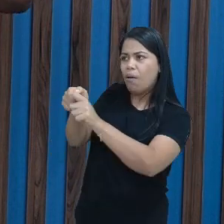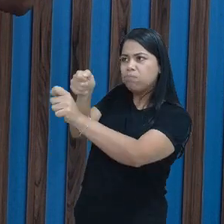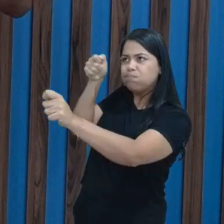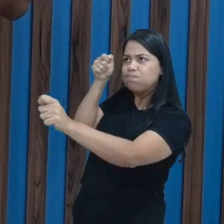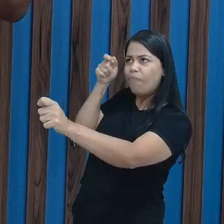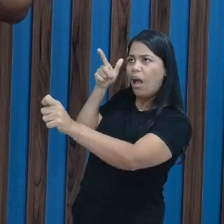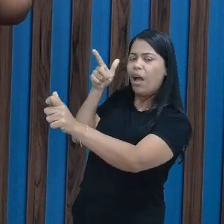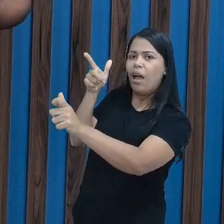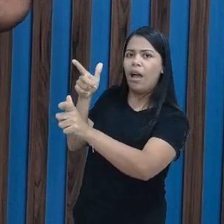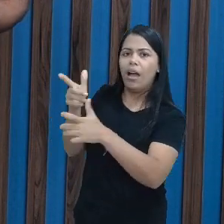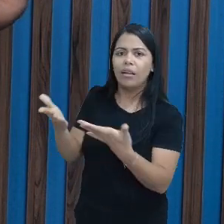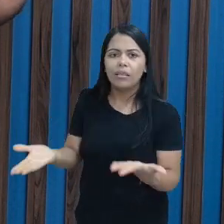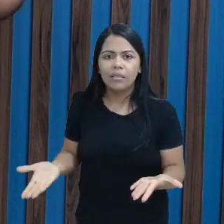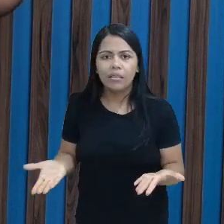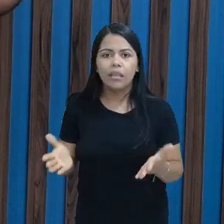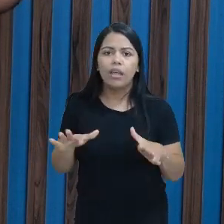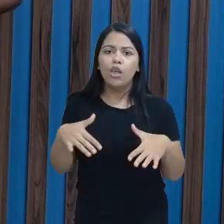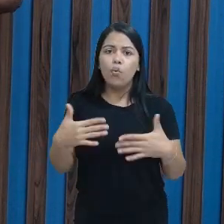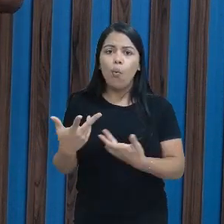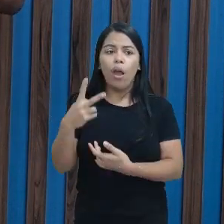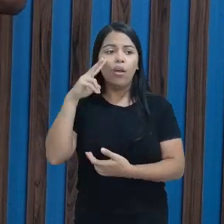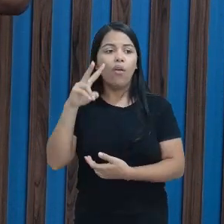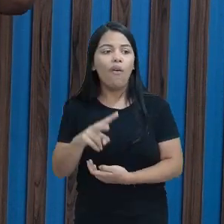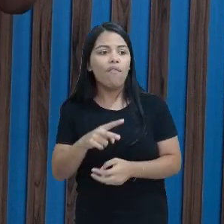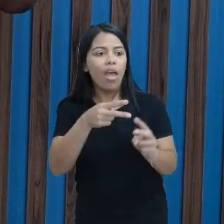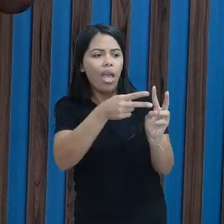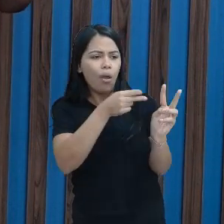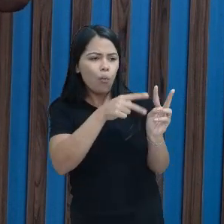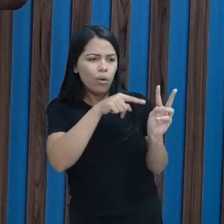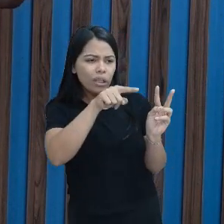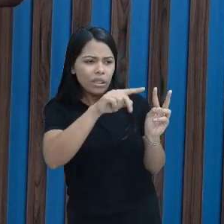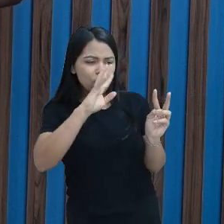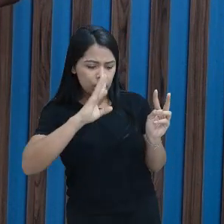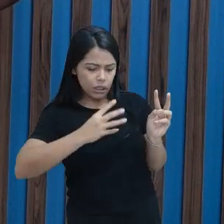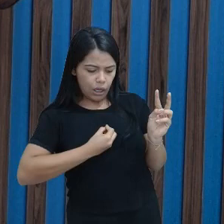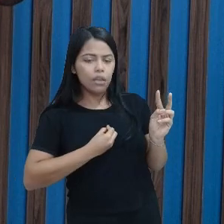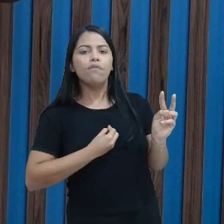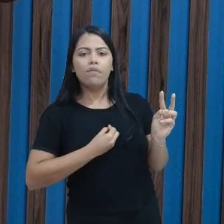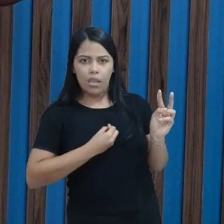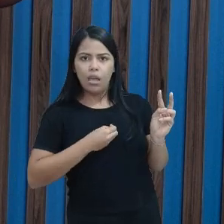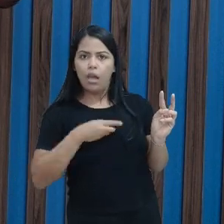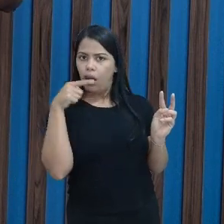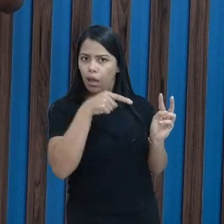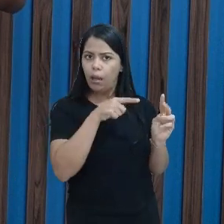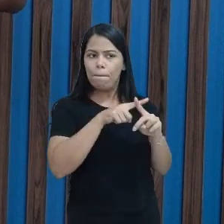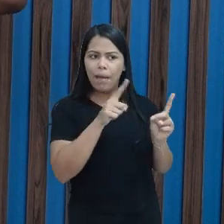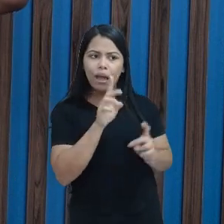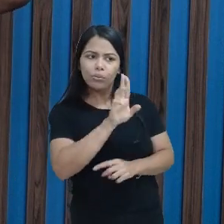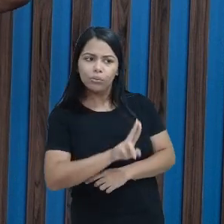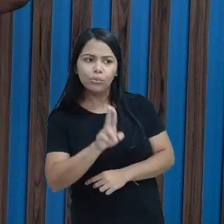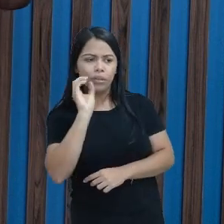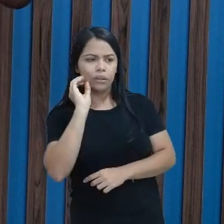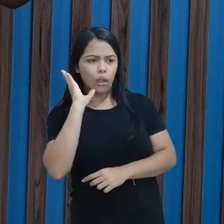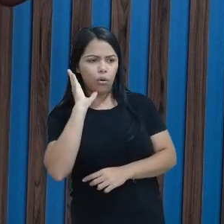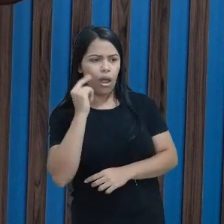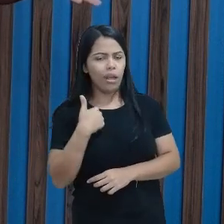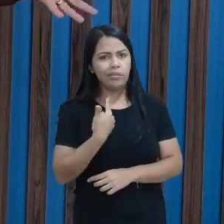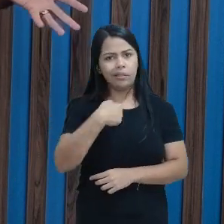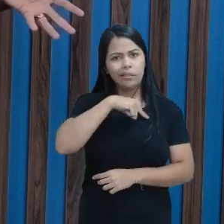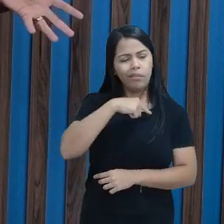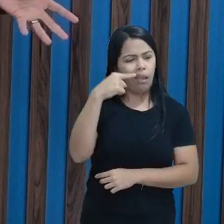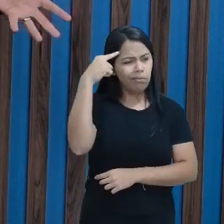quando ela aparece como celular, se identificando como indígena, a pessoa, opa, gente, celular, como é que o índio vai estar